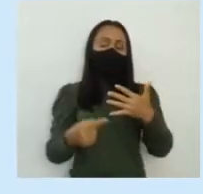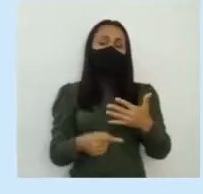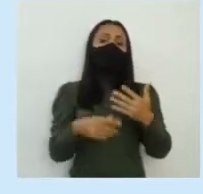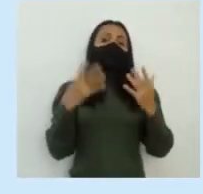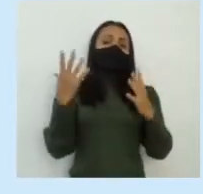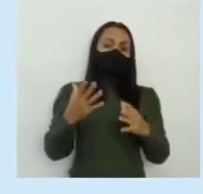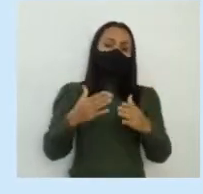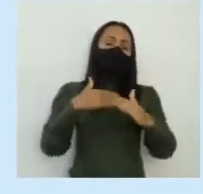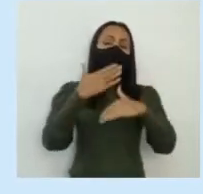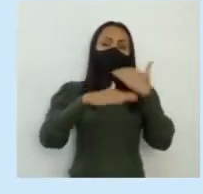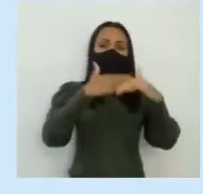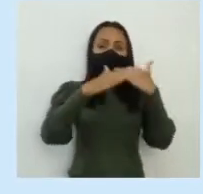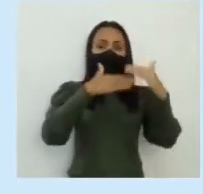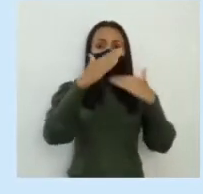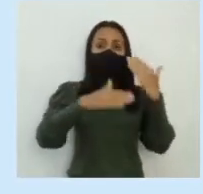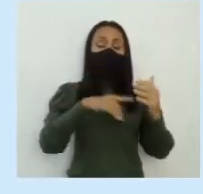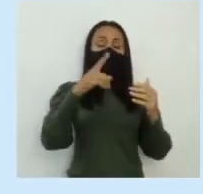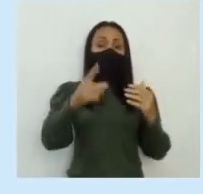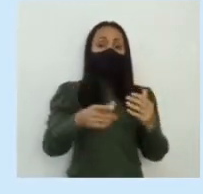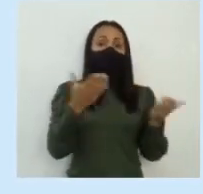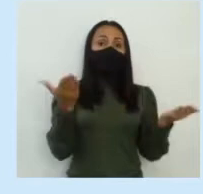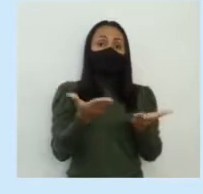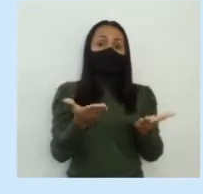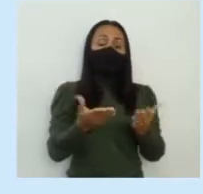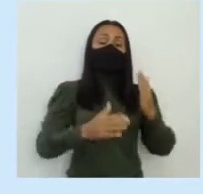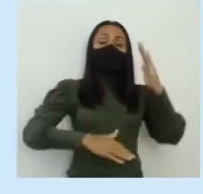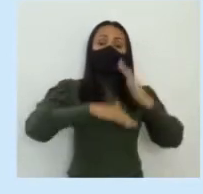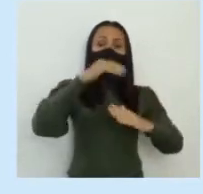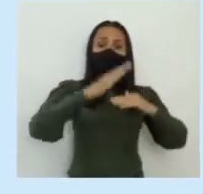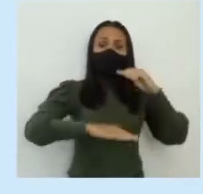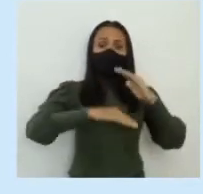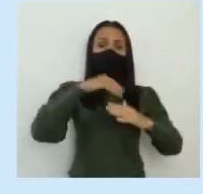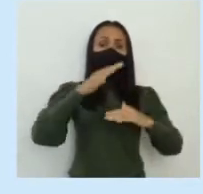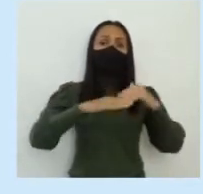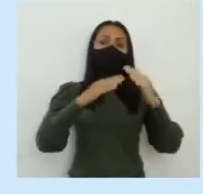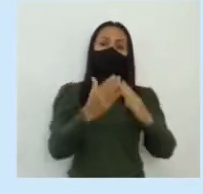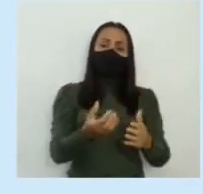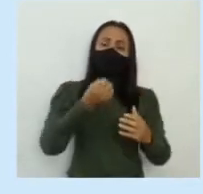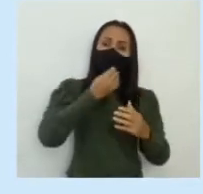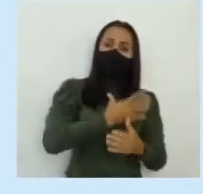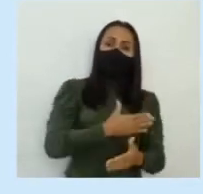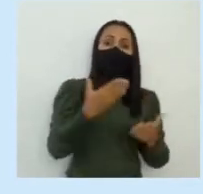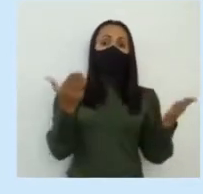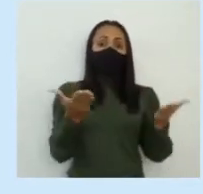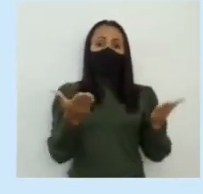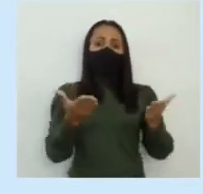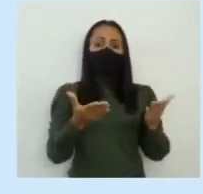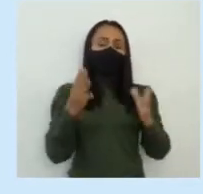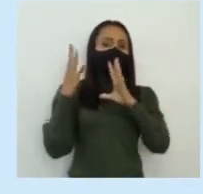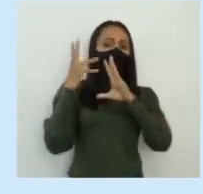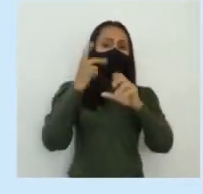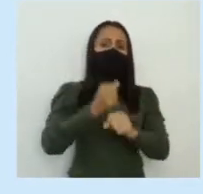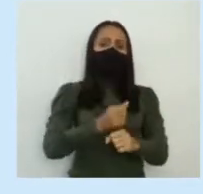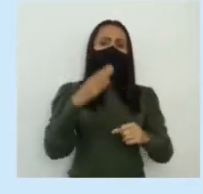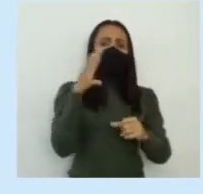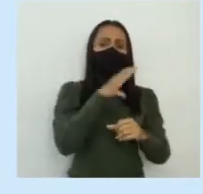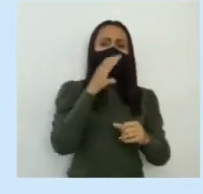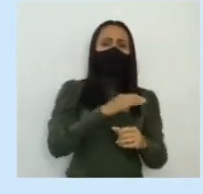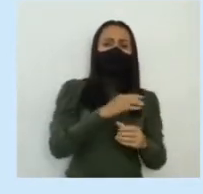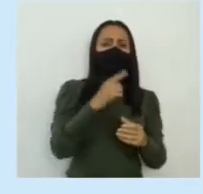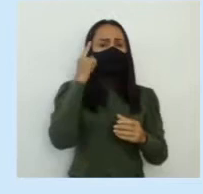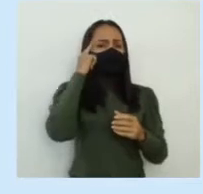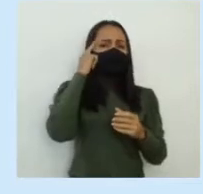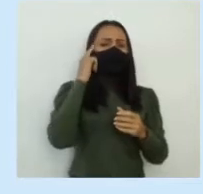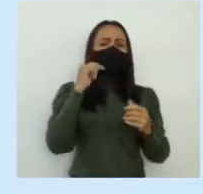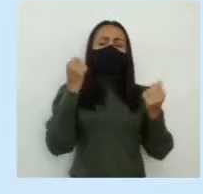ter o desenvolvimento, para você ser aquele profissional que o mercado espera. Aqui a gente vai só pincelar rapidinho, tirar algumas dúvidas, falar